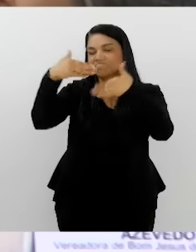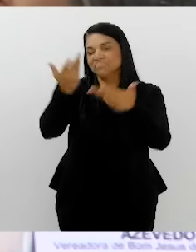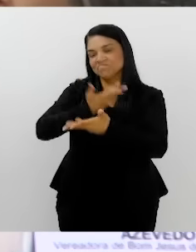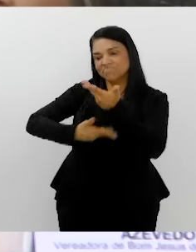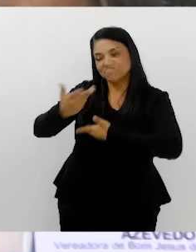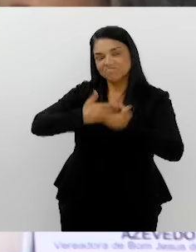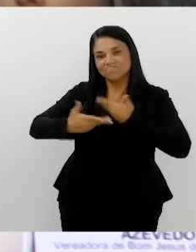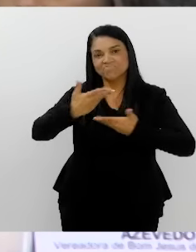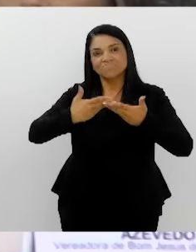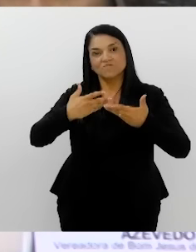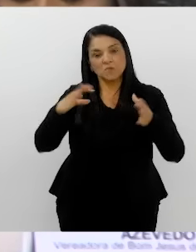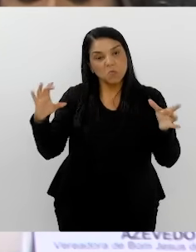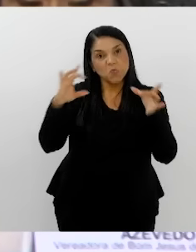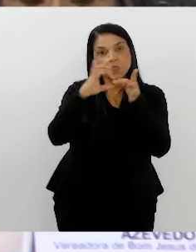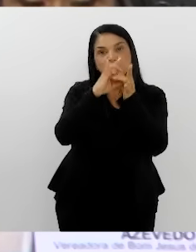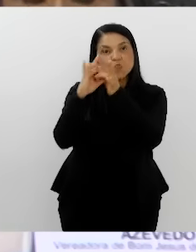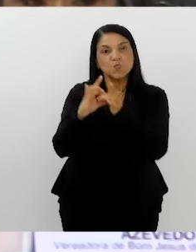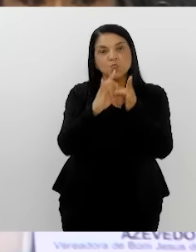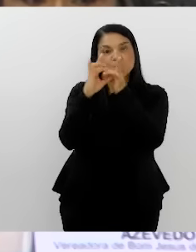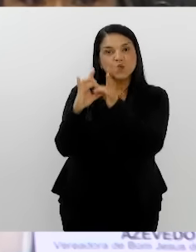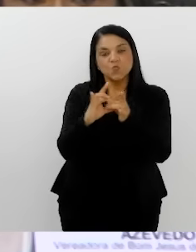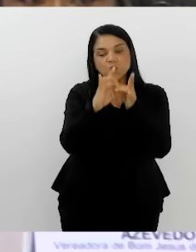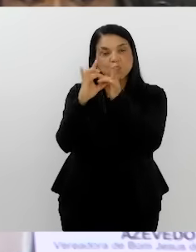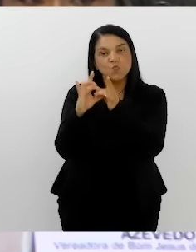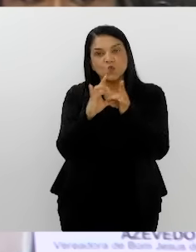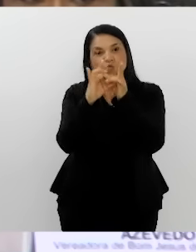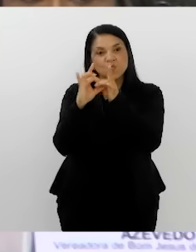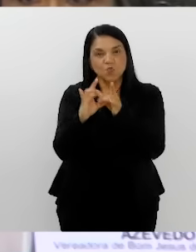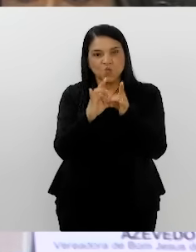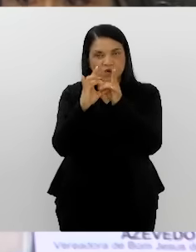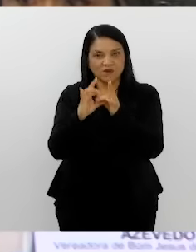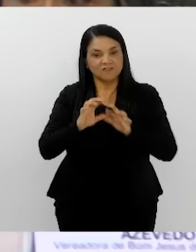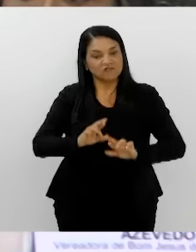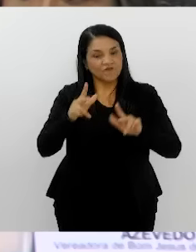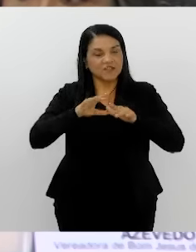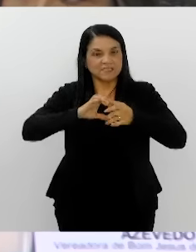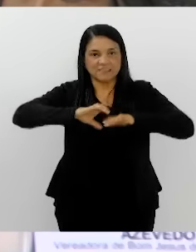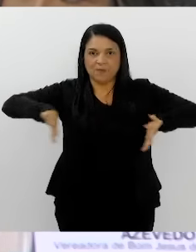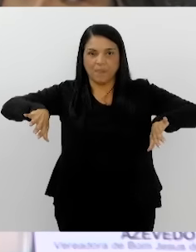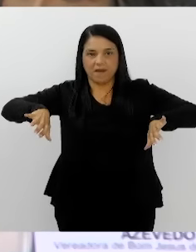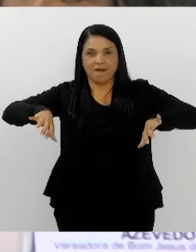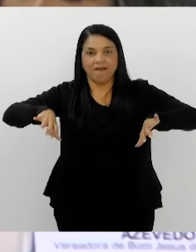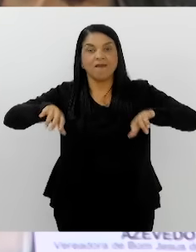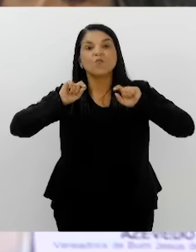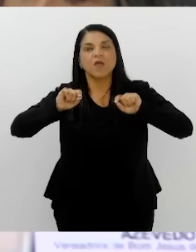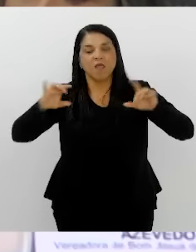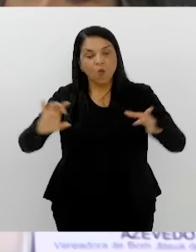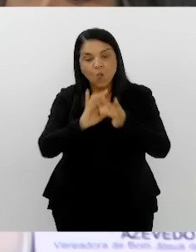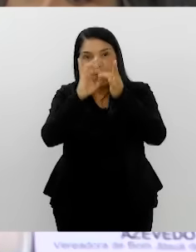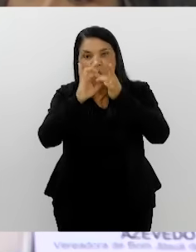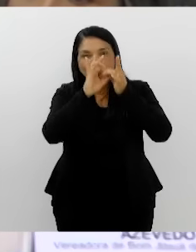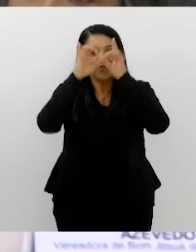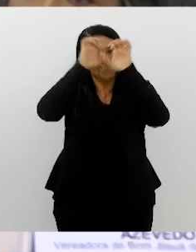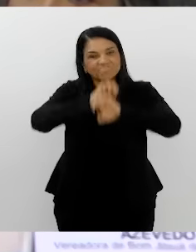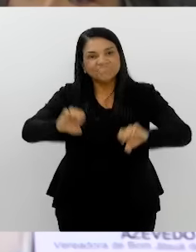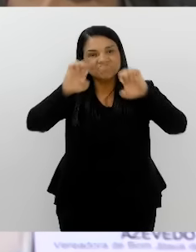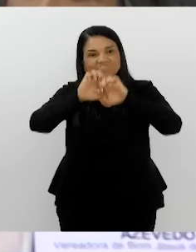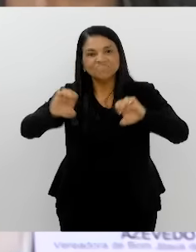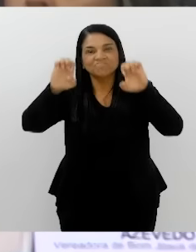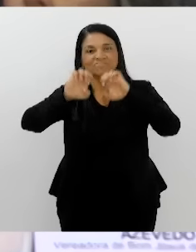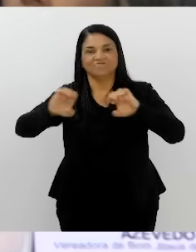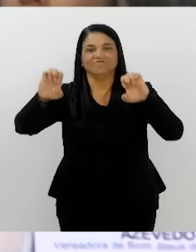nos separam, e essa união é que vai nos fazer levar, transmitir a palavra, transmitir o Evangelho e levar esses princípios